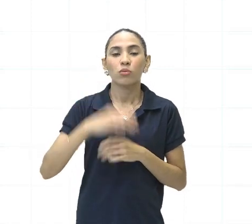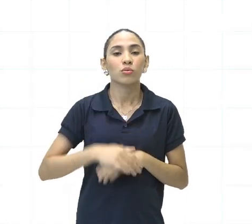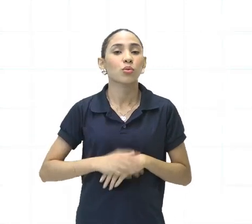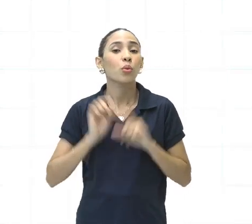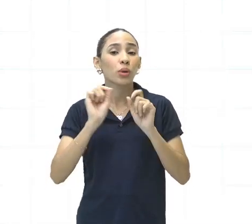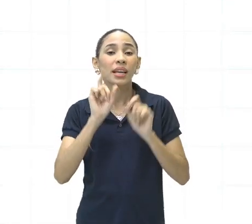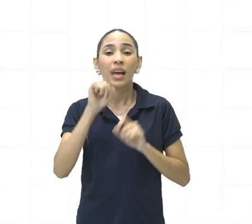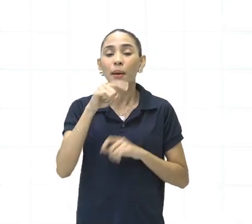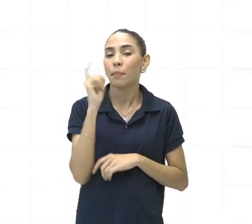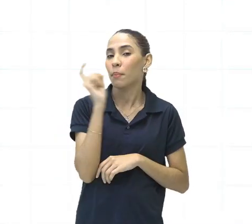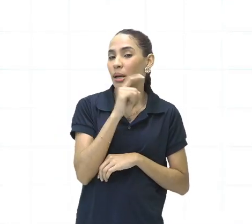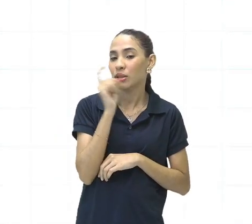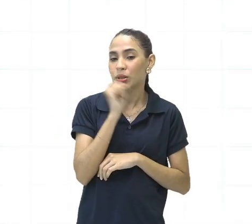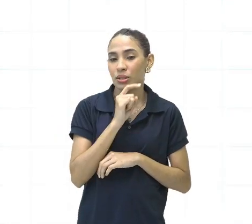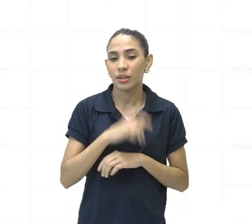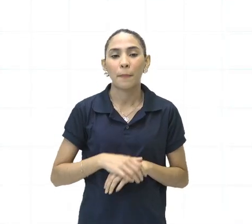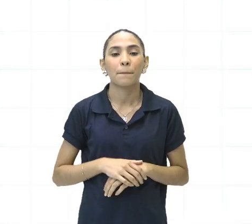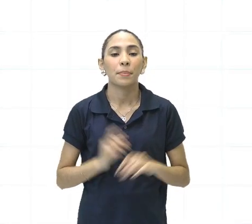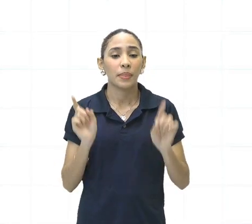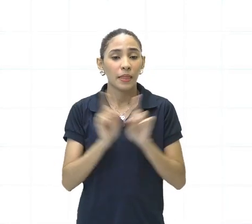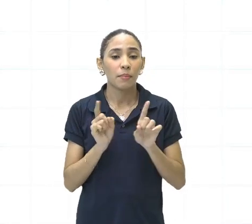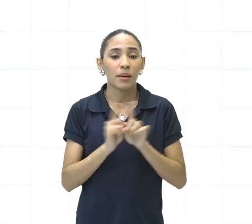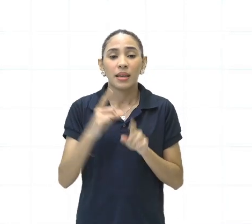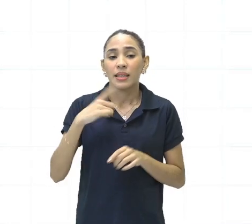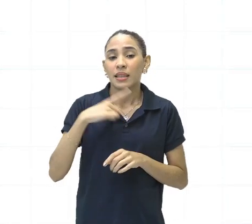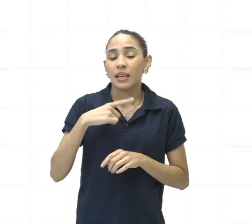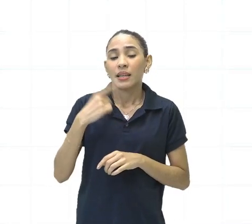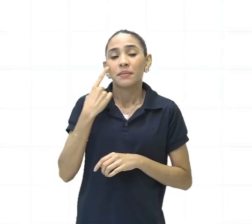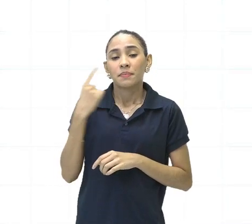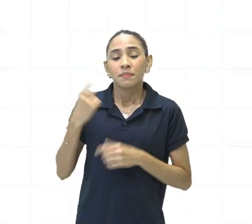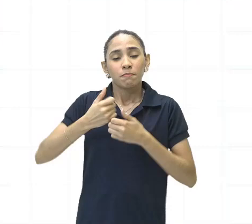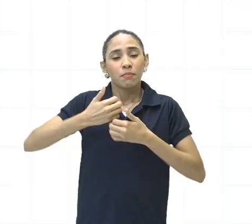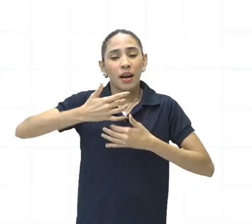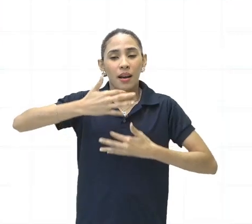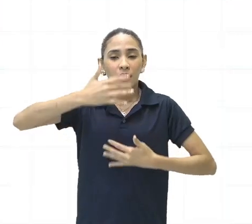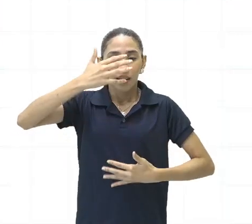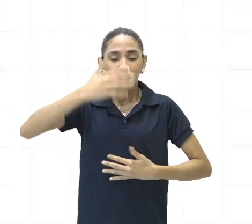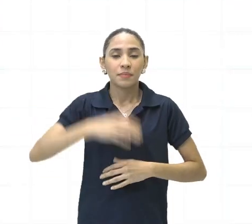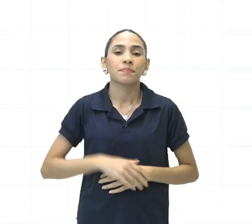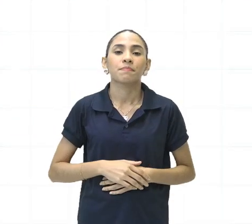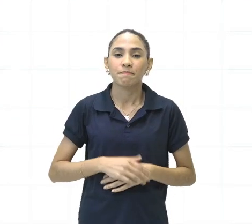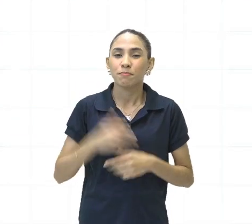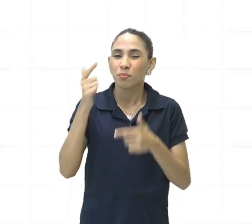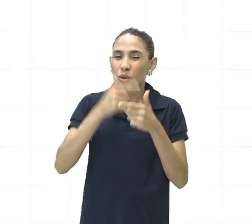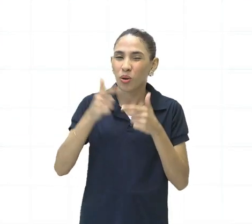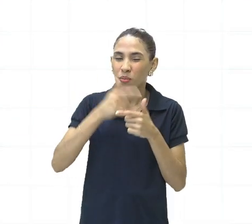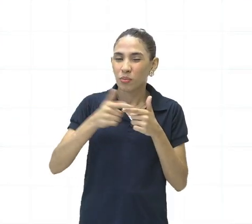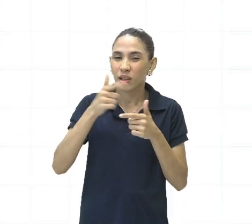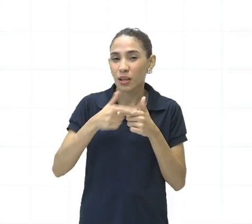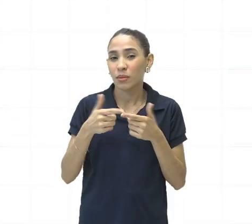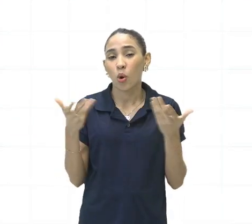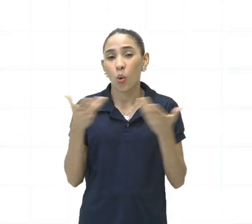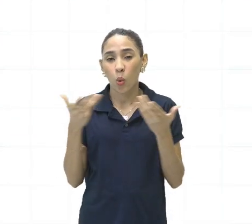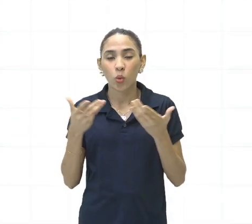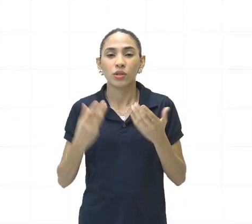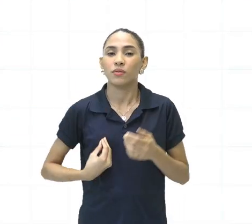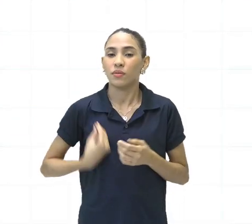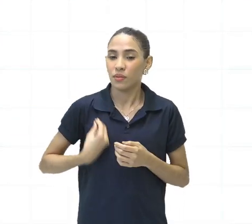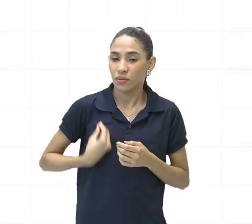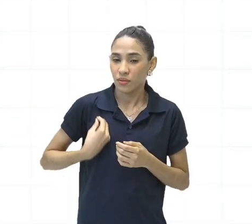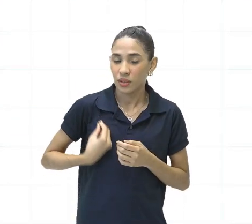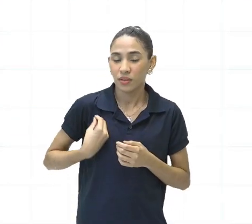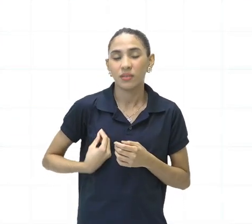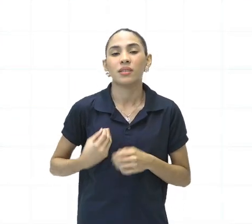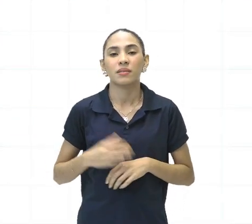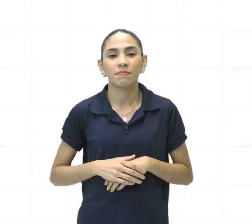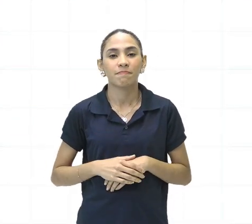mentira, né? Aí nós temos aqui justamente falando sobre essa guerra que nós vivemos na atualidade, né, uma guerra